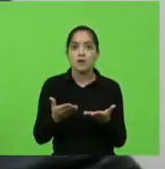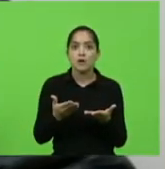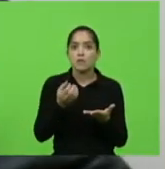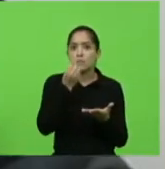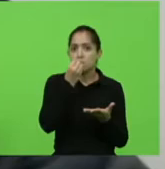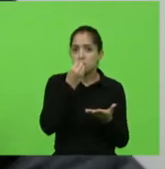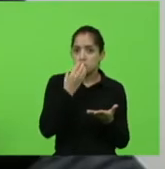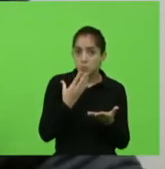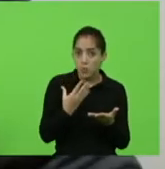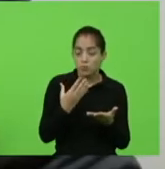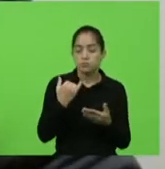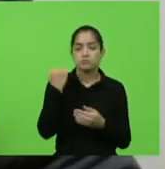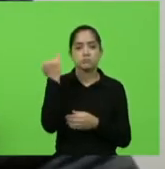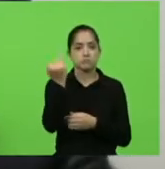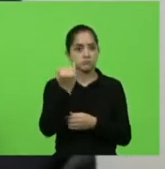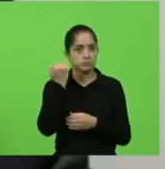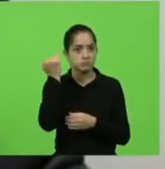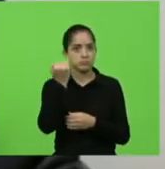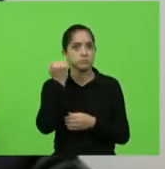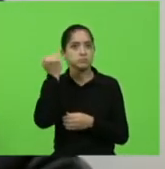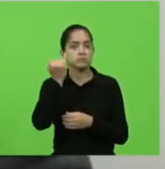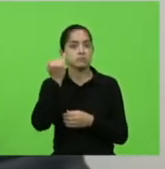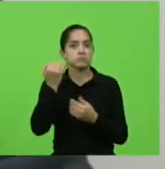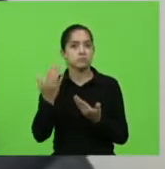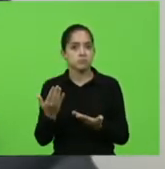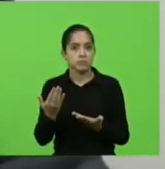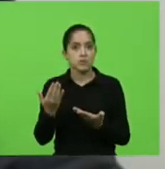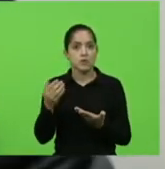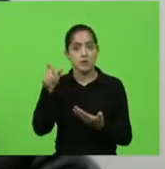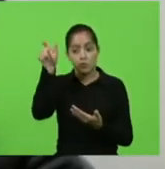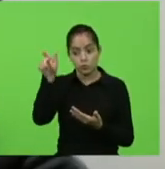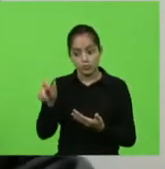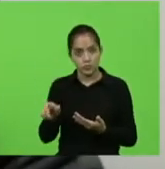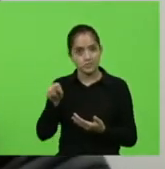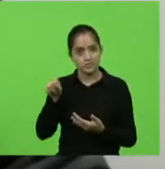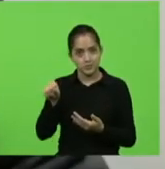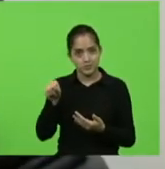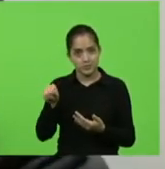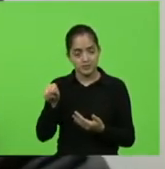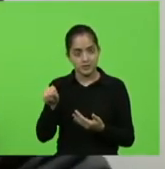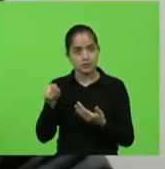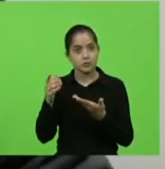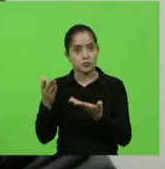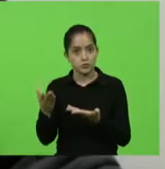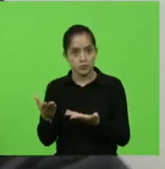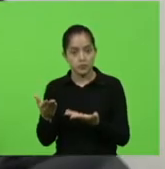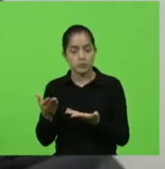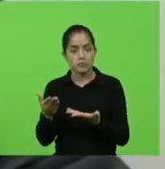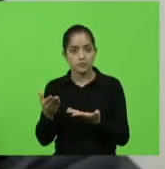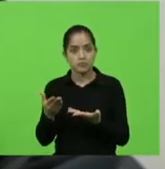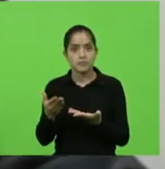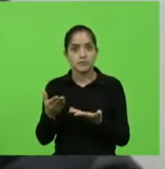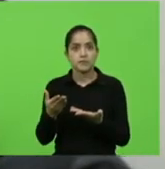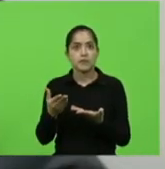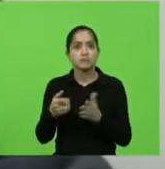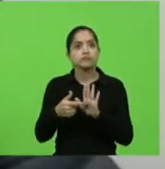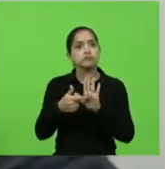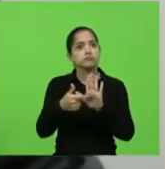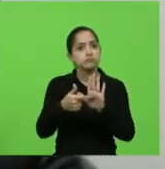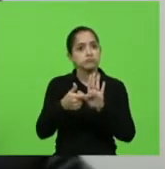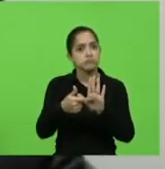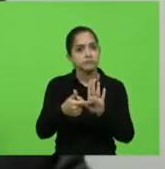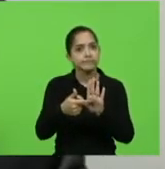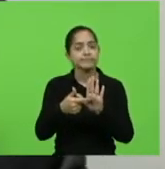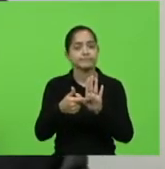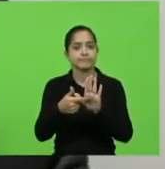promissor e importante, é quando o governador Carlos Moisés faz a referência,